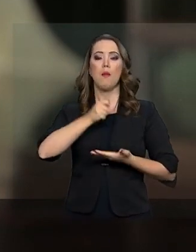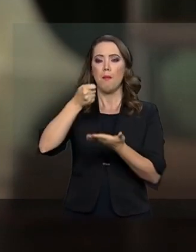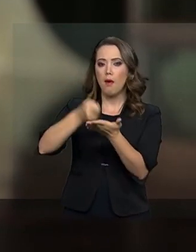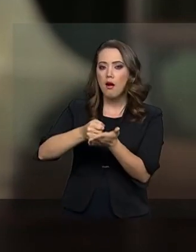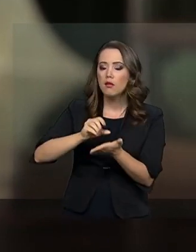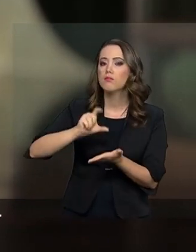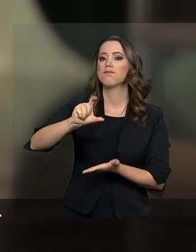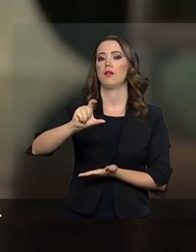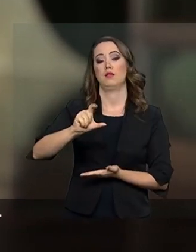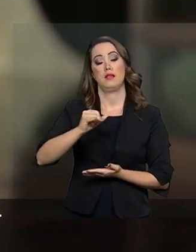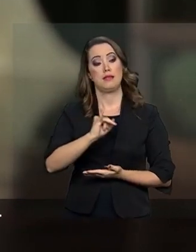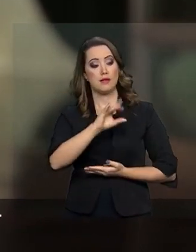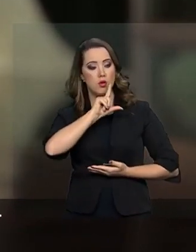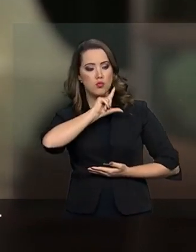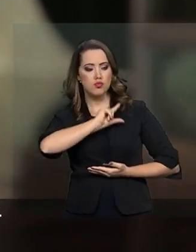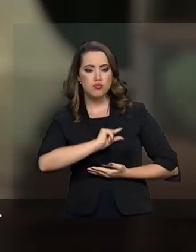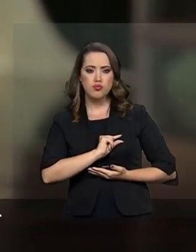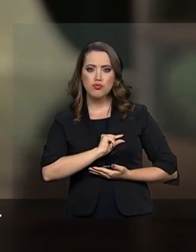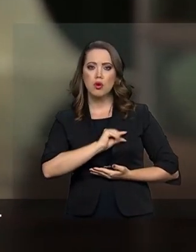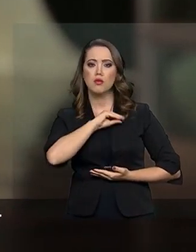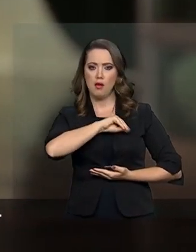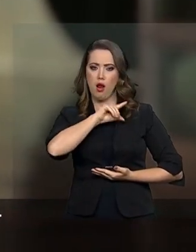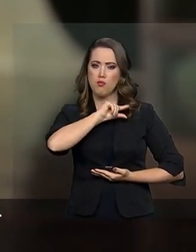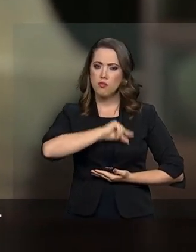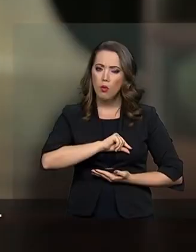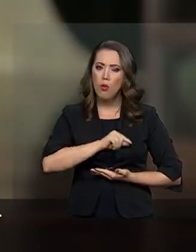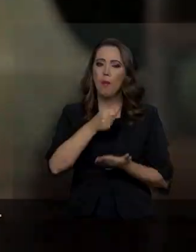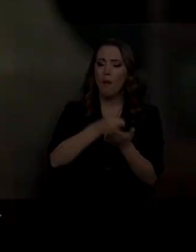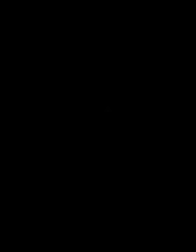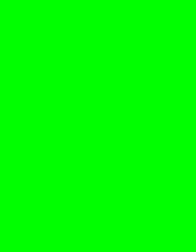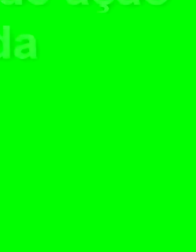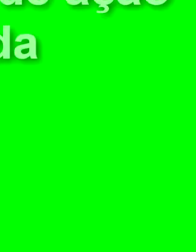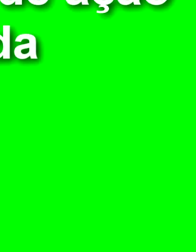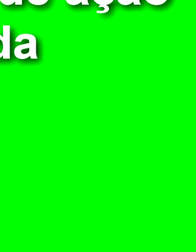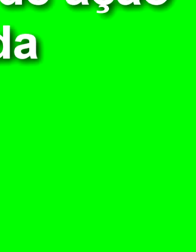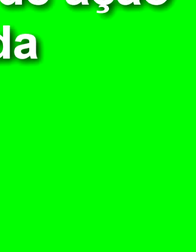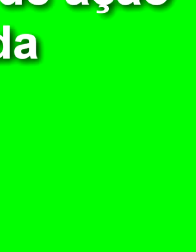com mais. Quem ganha menos, contribuirá com menos ainda.